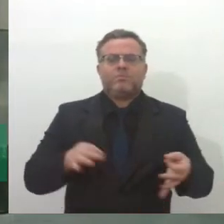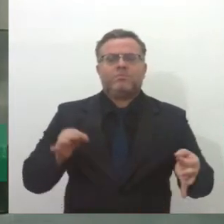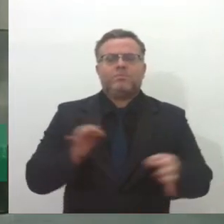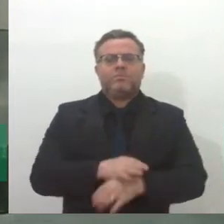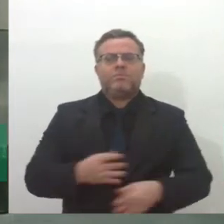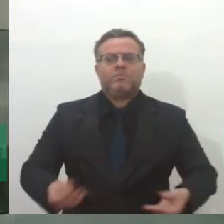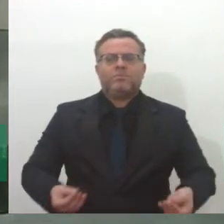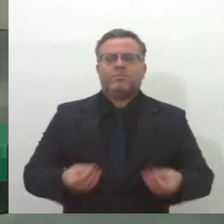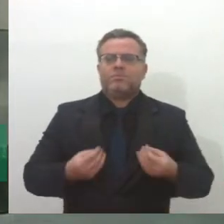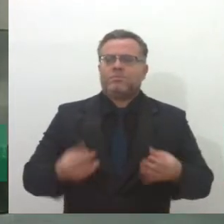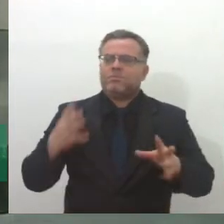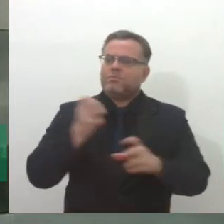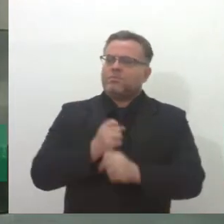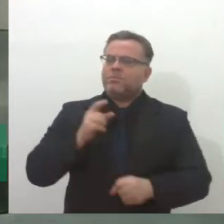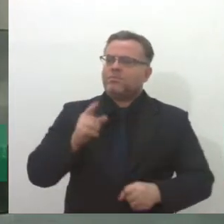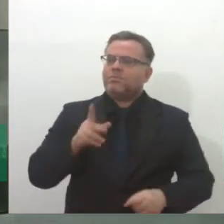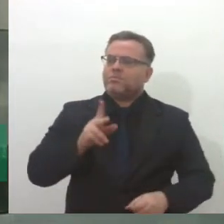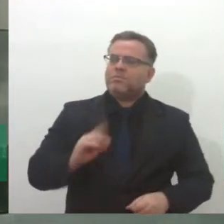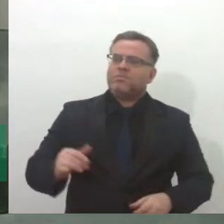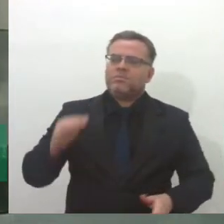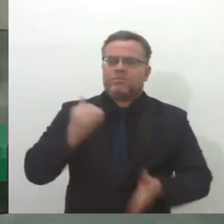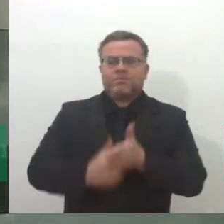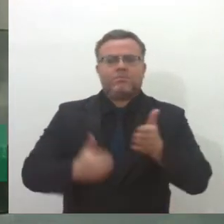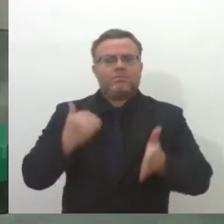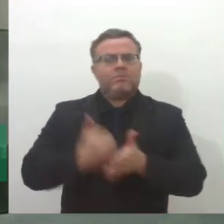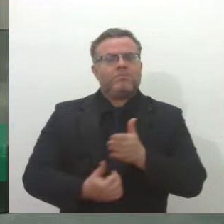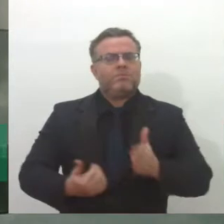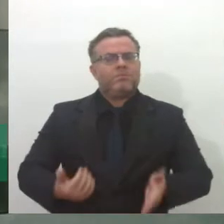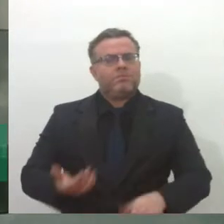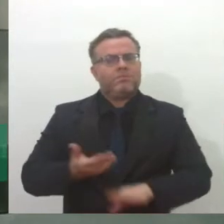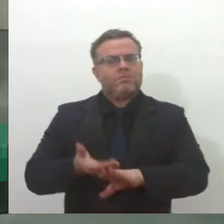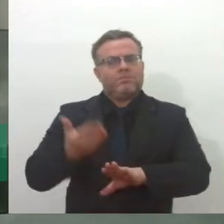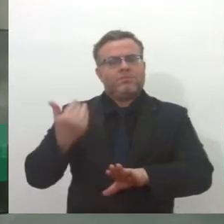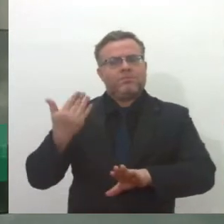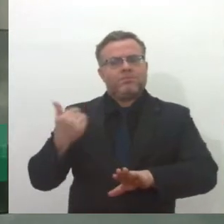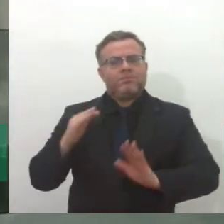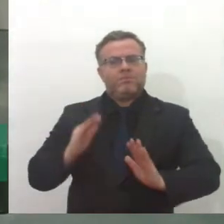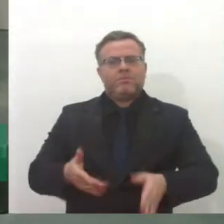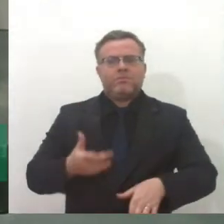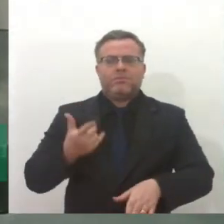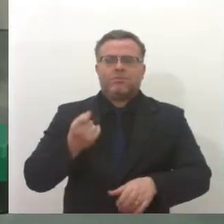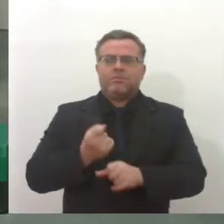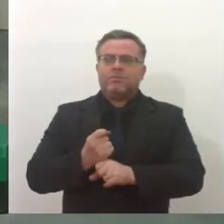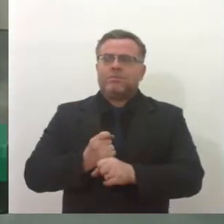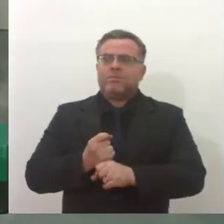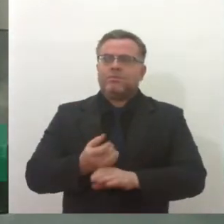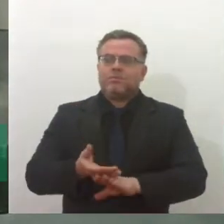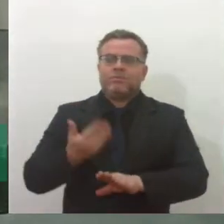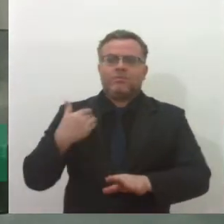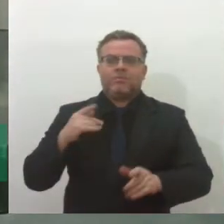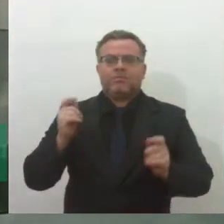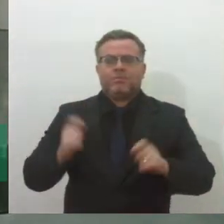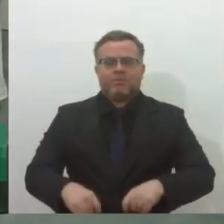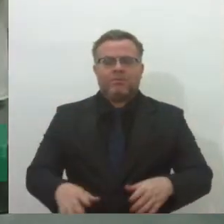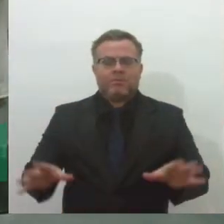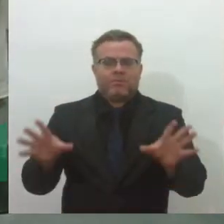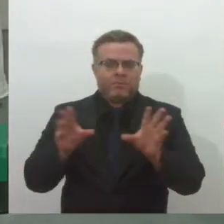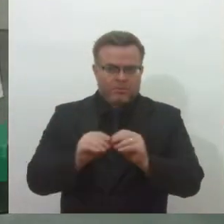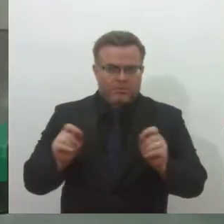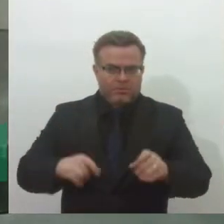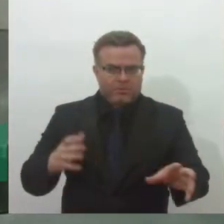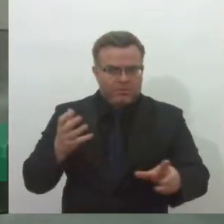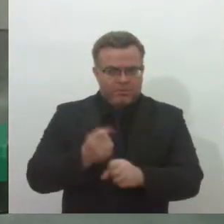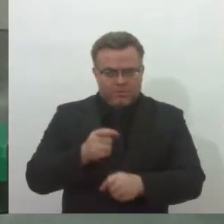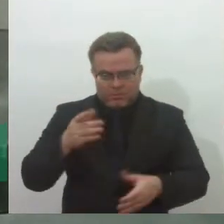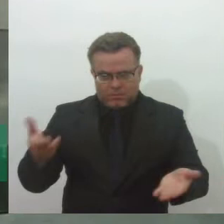do retroativo de duas décadas, talvez os dígitos seriam infinitos, né, para esse cálculo.